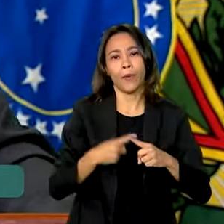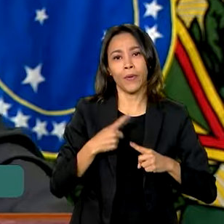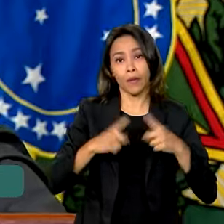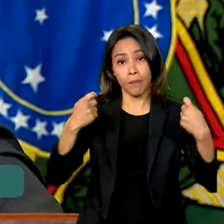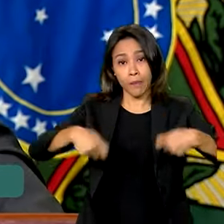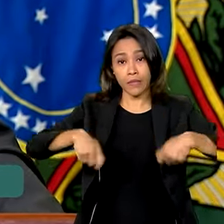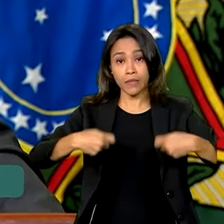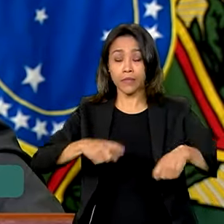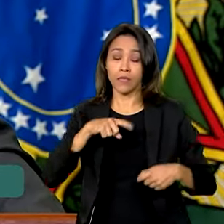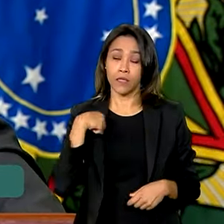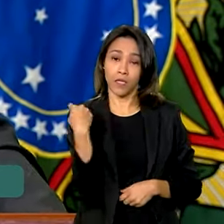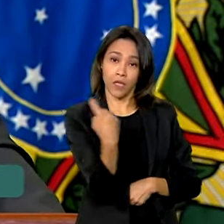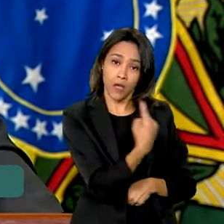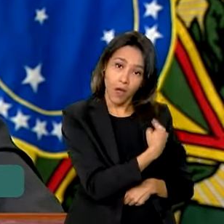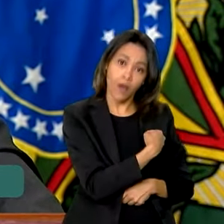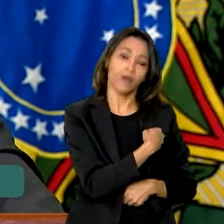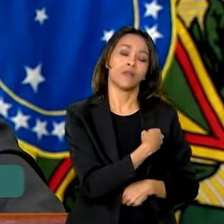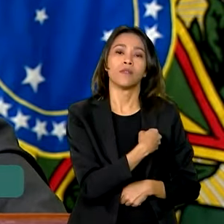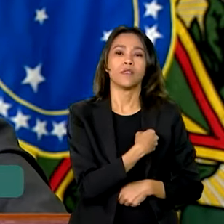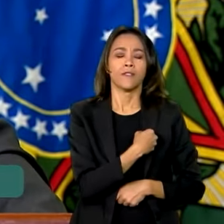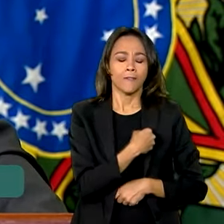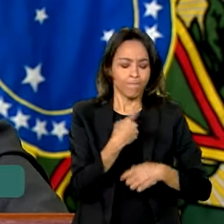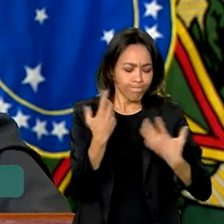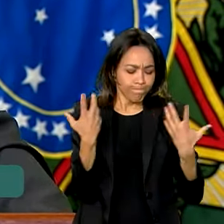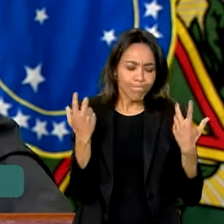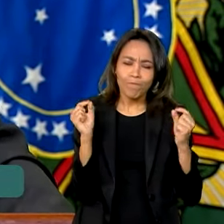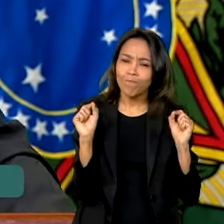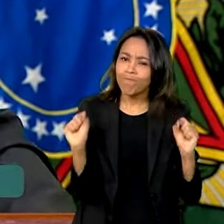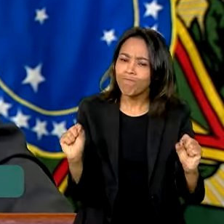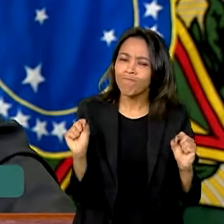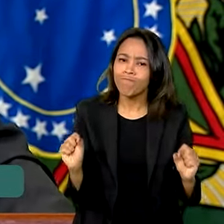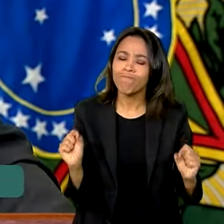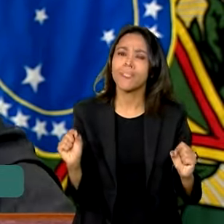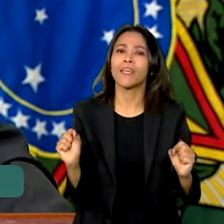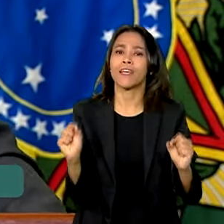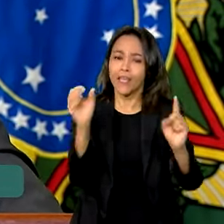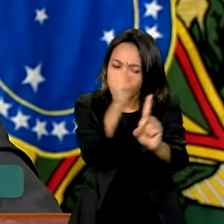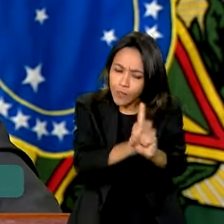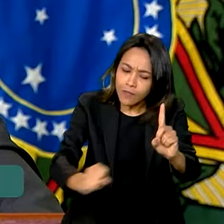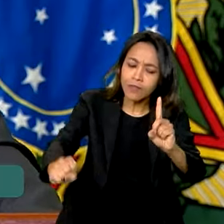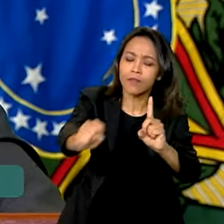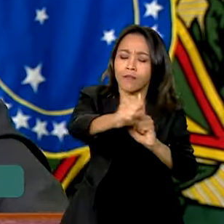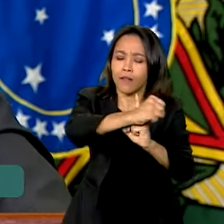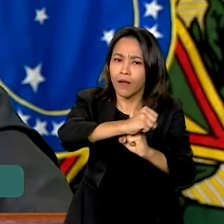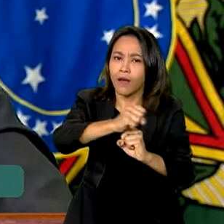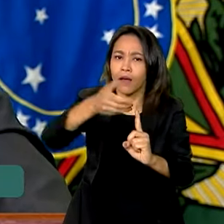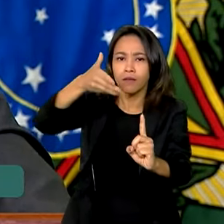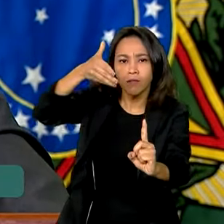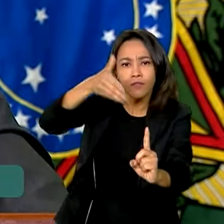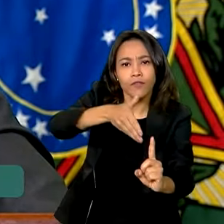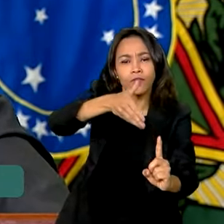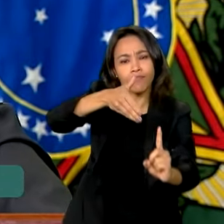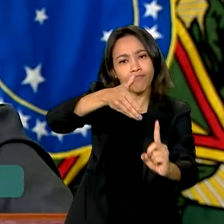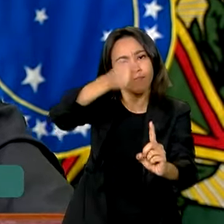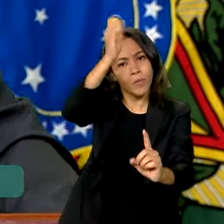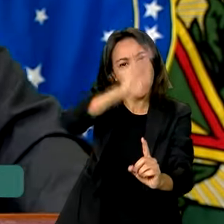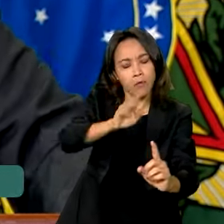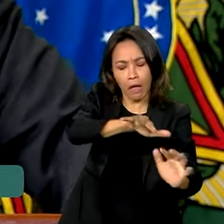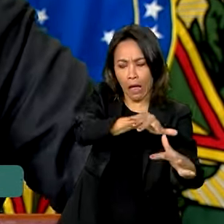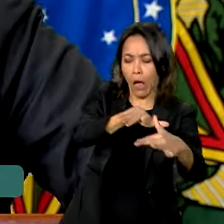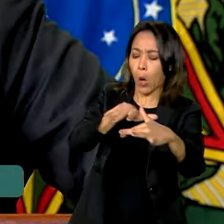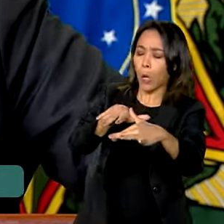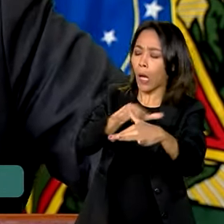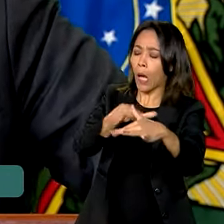a gente eleve de uma vez por todas a sociedade brasileira a não ver e a não